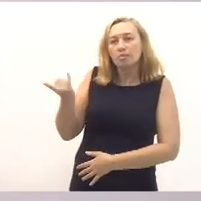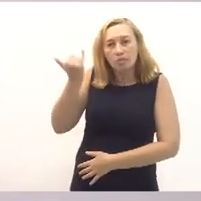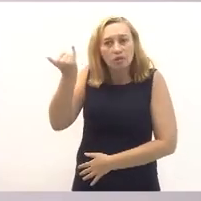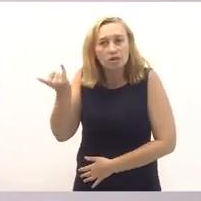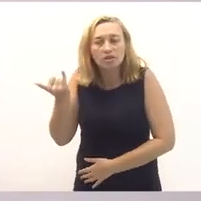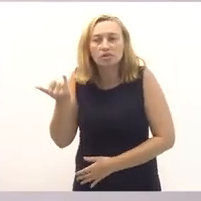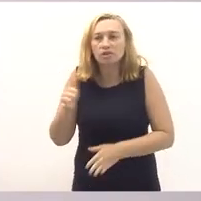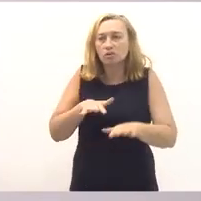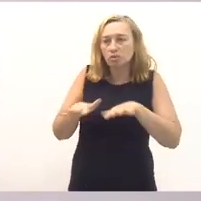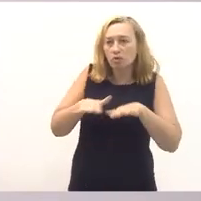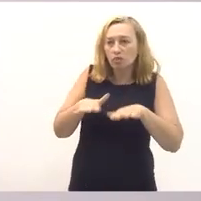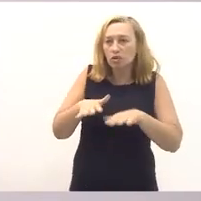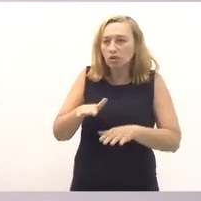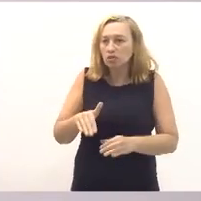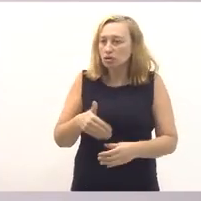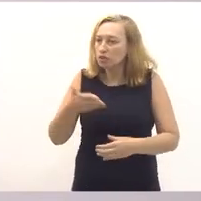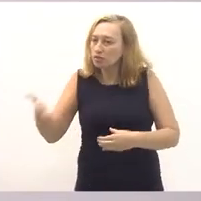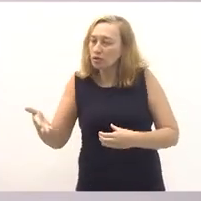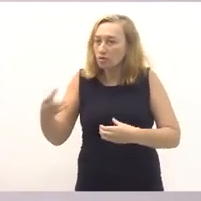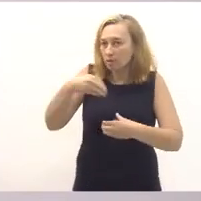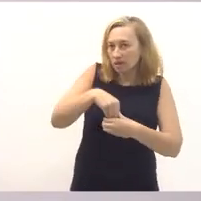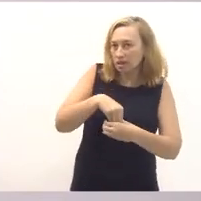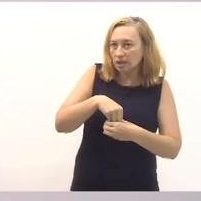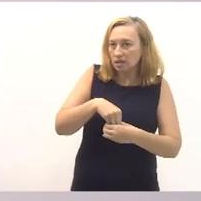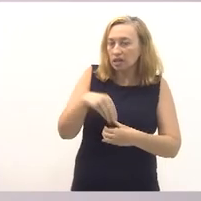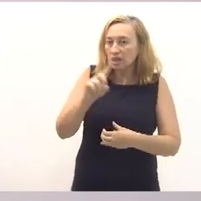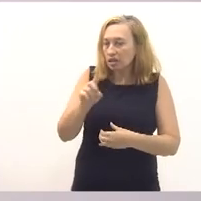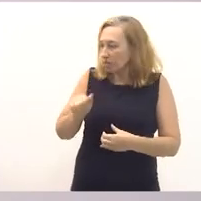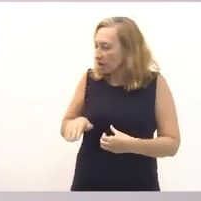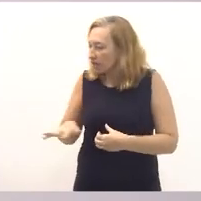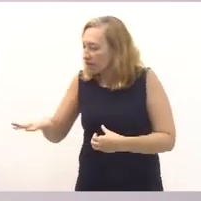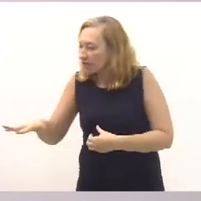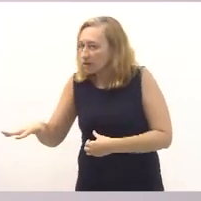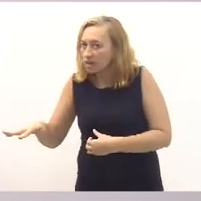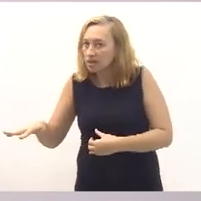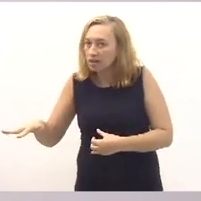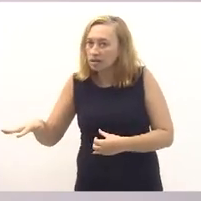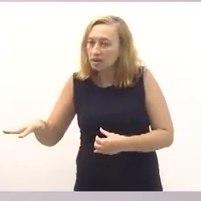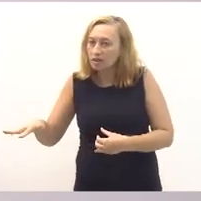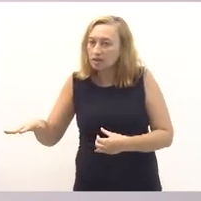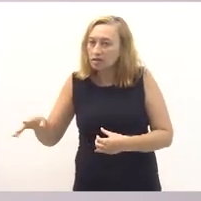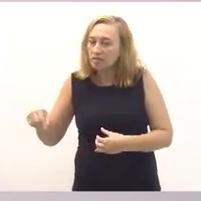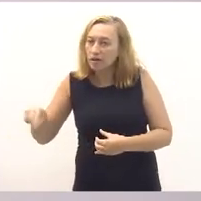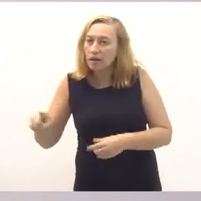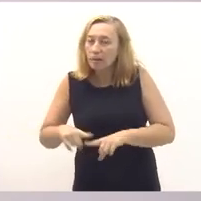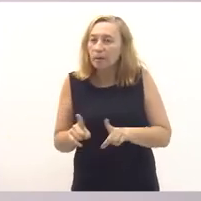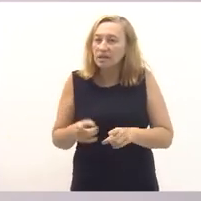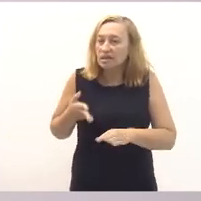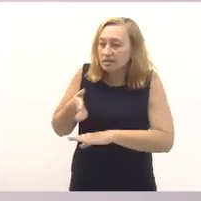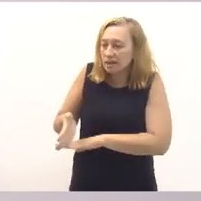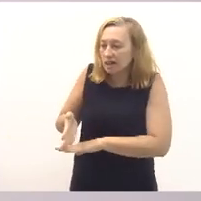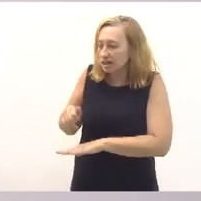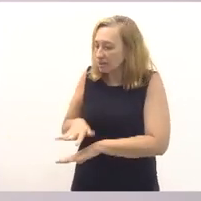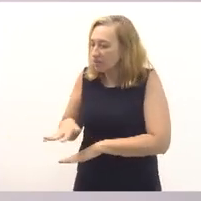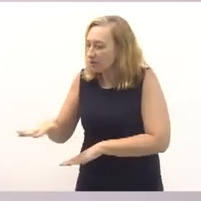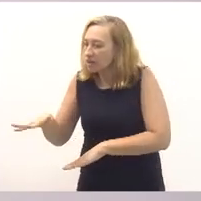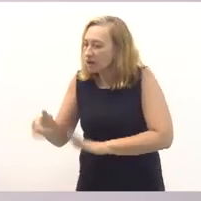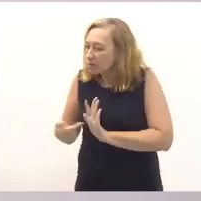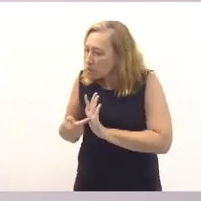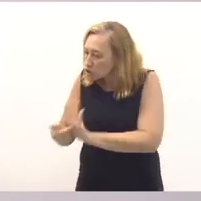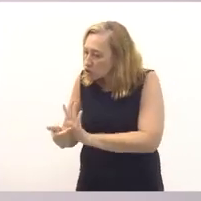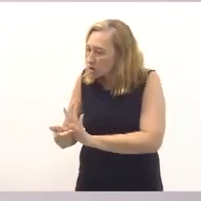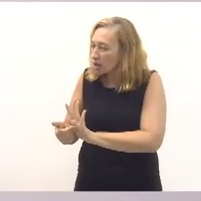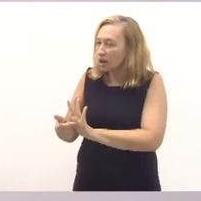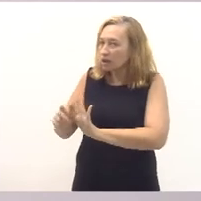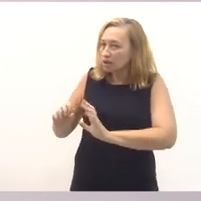faz esse movimento de fora para dentro não fazer com que a favela vá mas sim a gente entrar para dentro da favela e